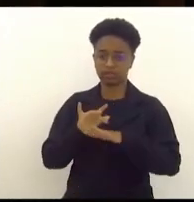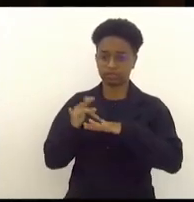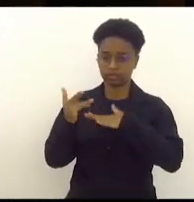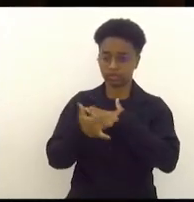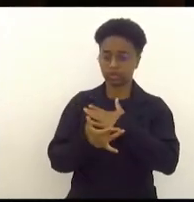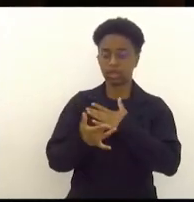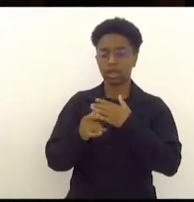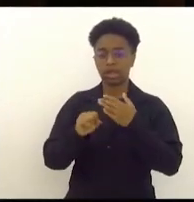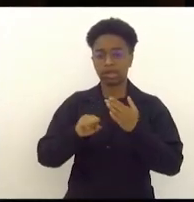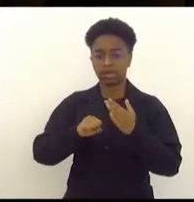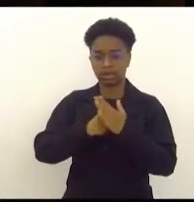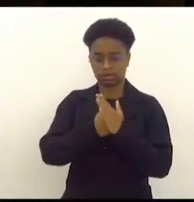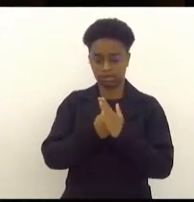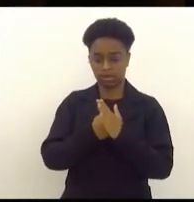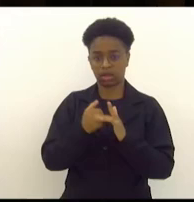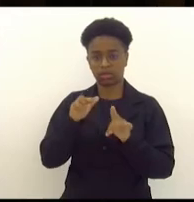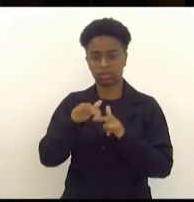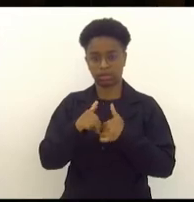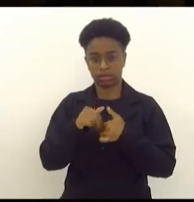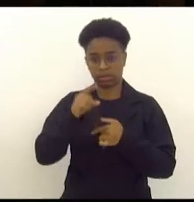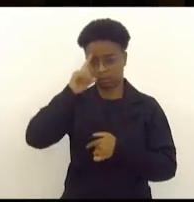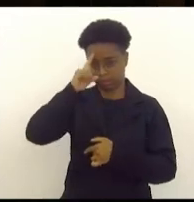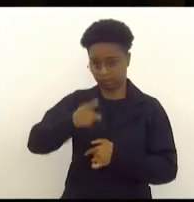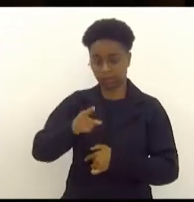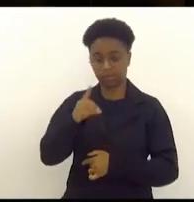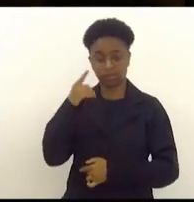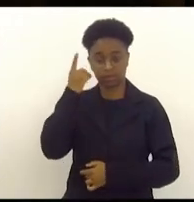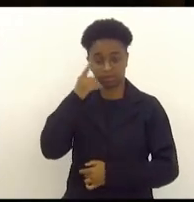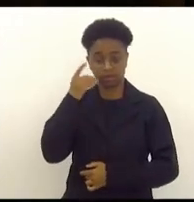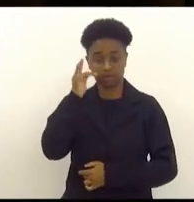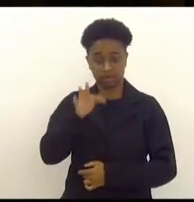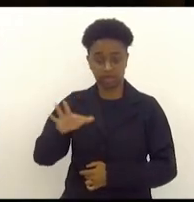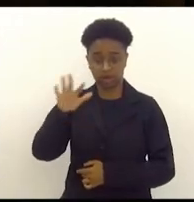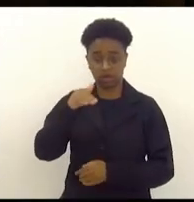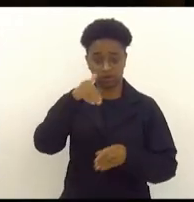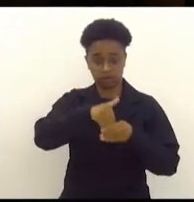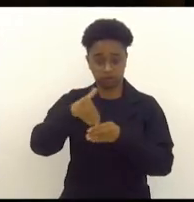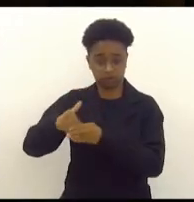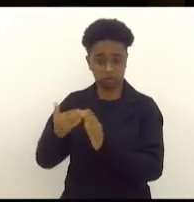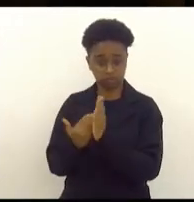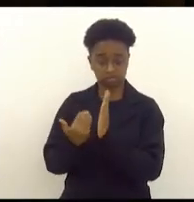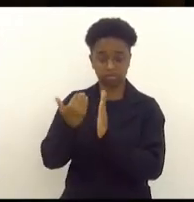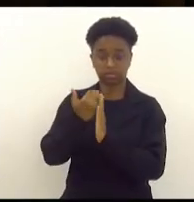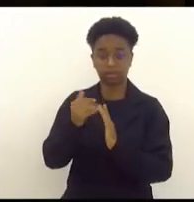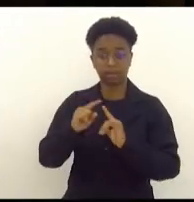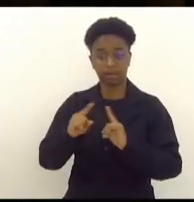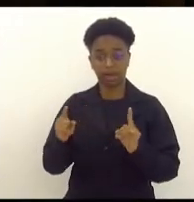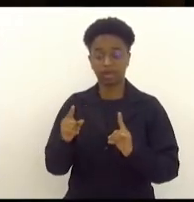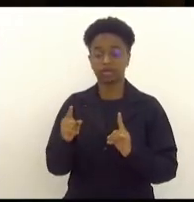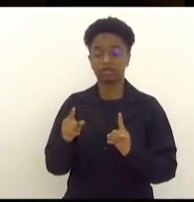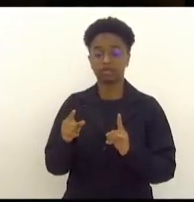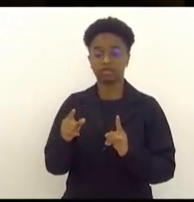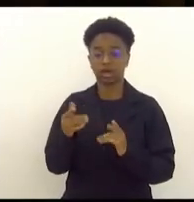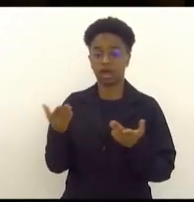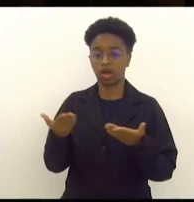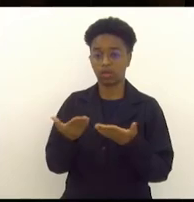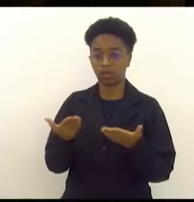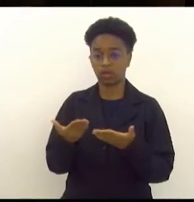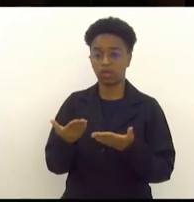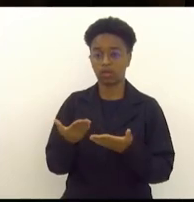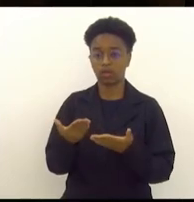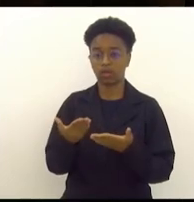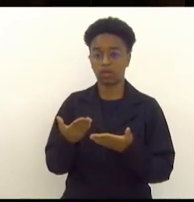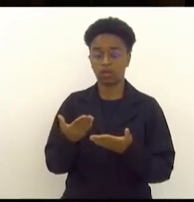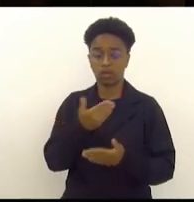com o mandato a deputado federal mais votado E aí eles vem aqui o